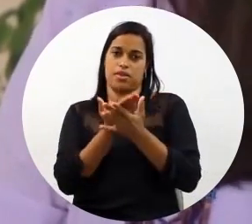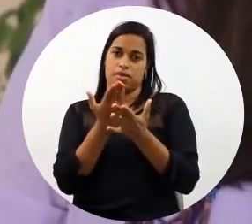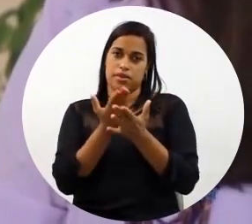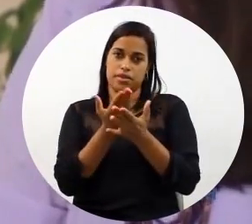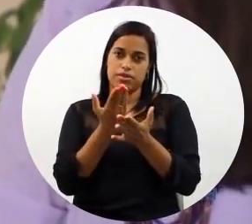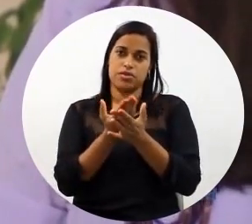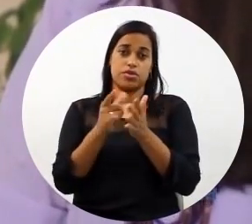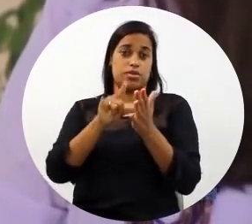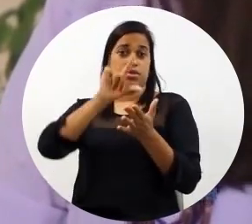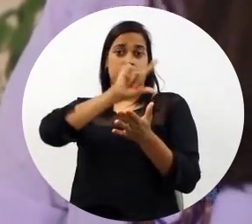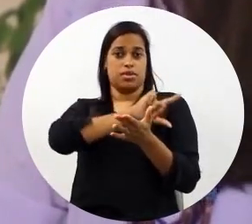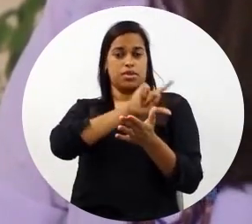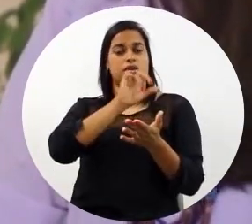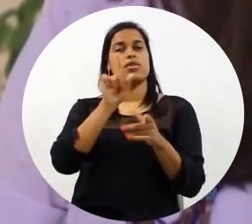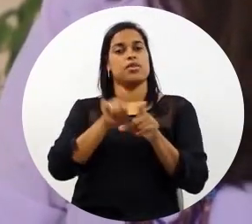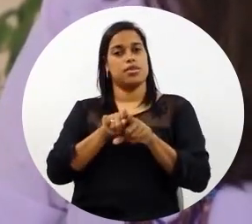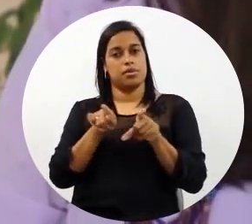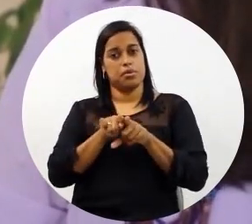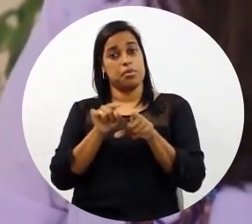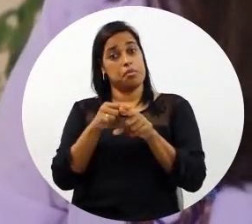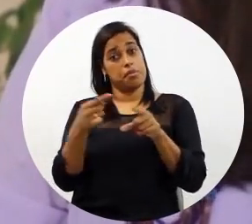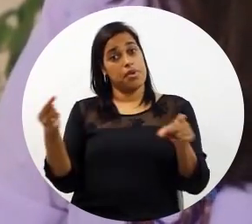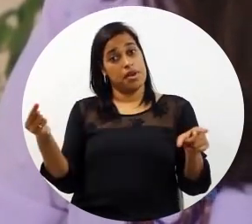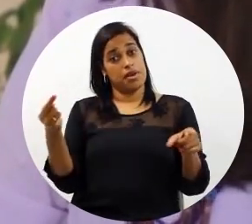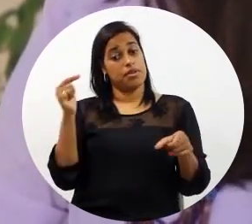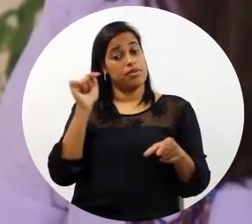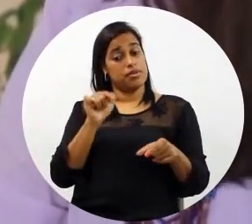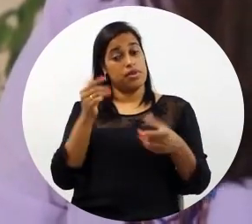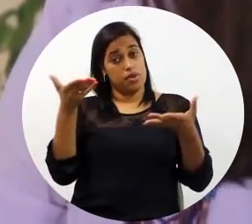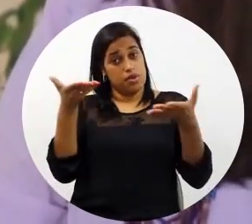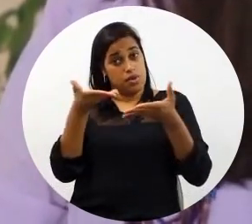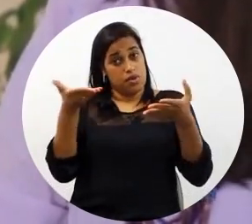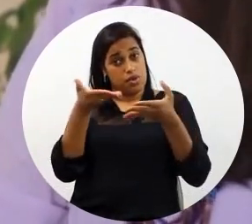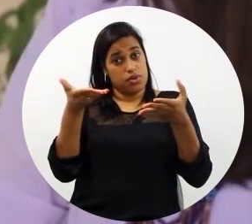estudos anterior a Maslow. Porém, o grande êxito dele,